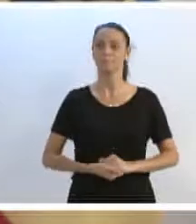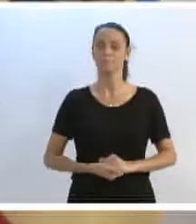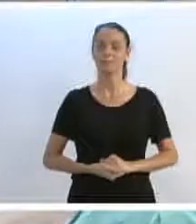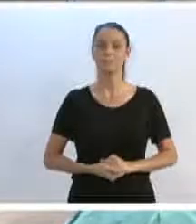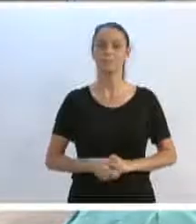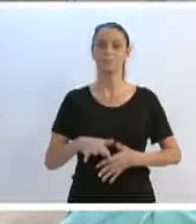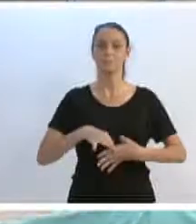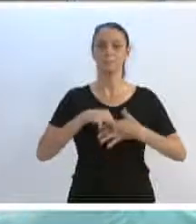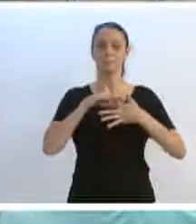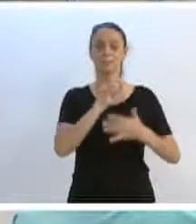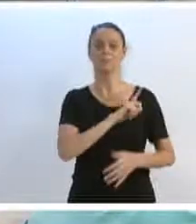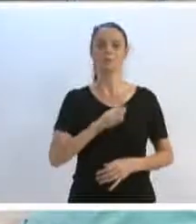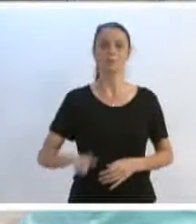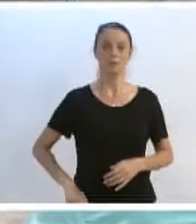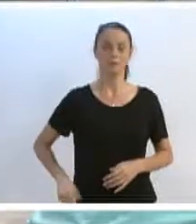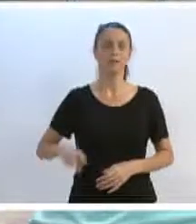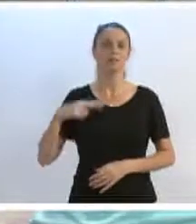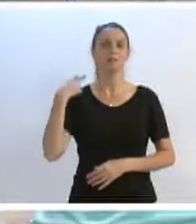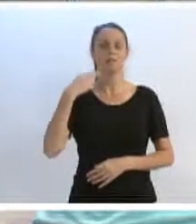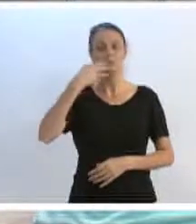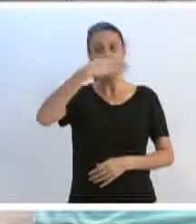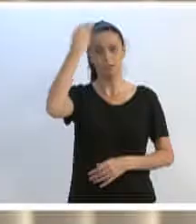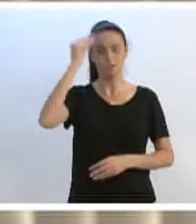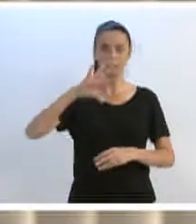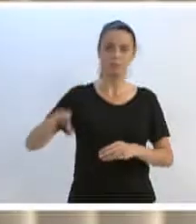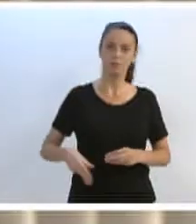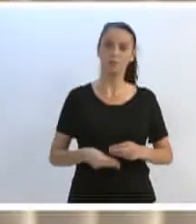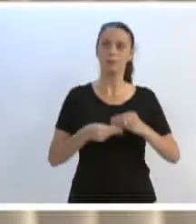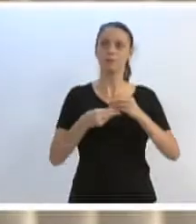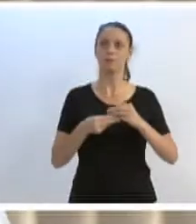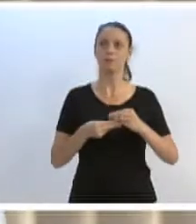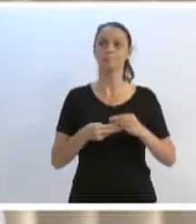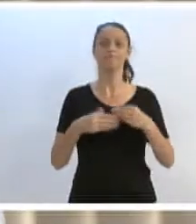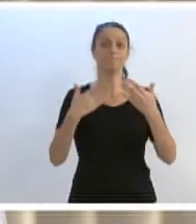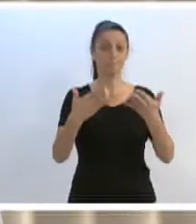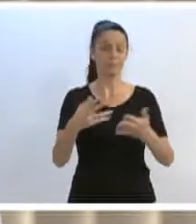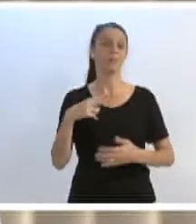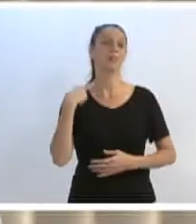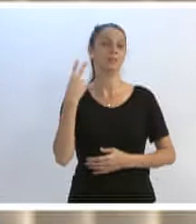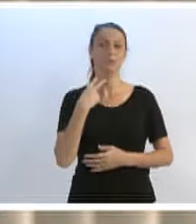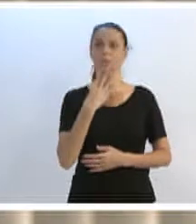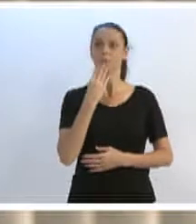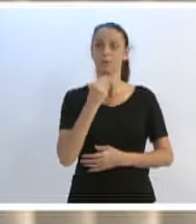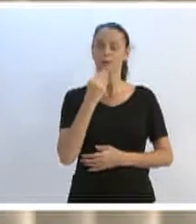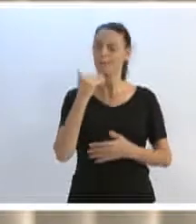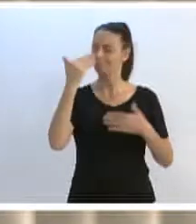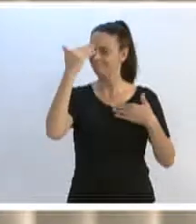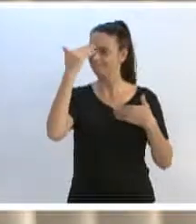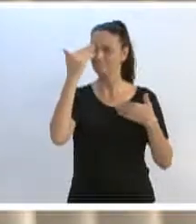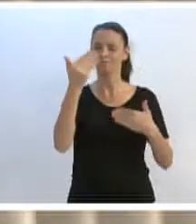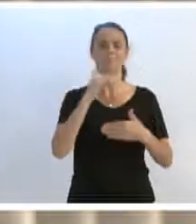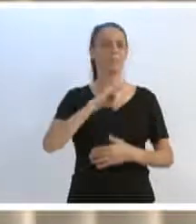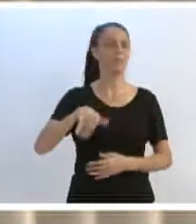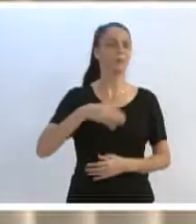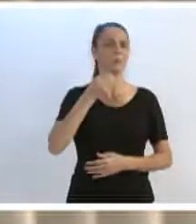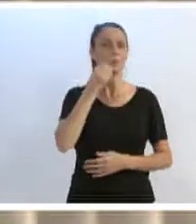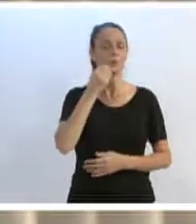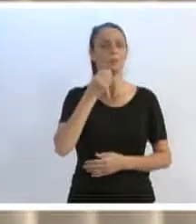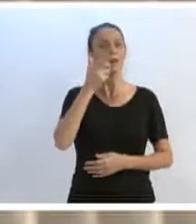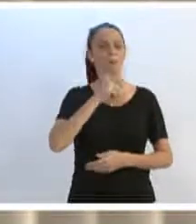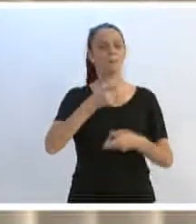Líder do governo, vereador Alexandre Matias, em a parte. Vereador Bruno, gostaria de agradecer pela oportunidade de esclarecer um